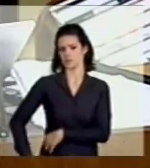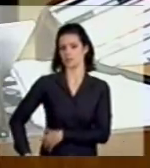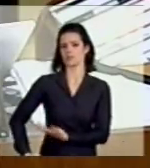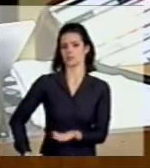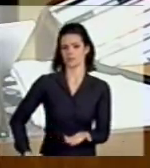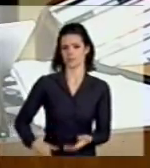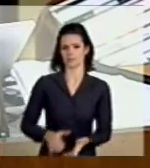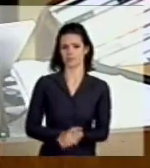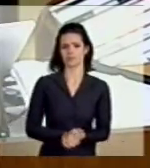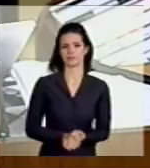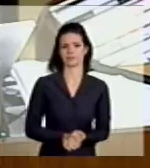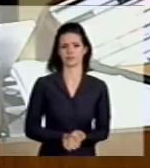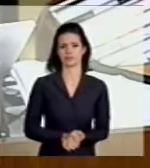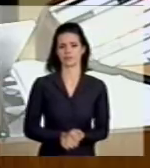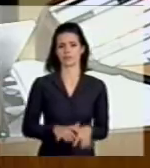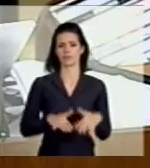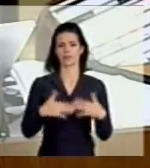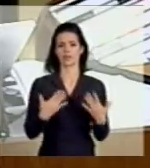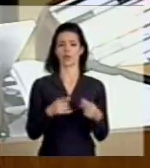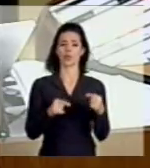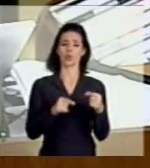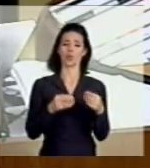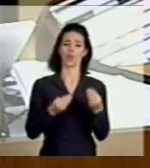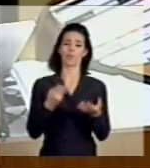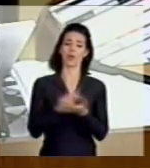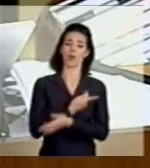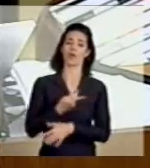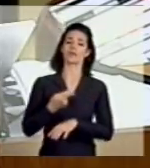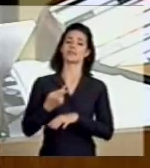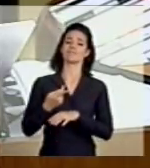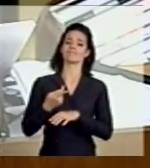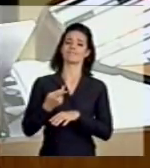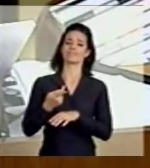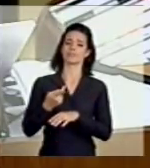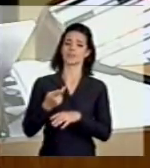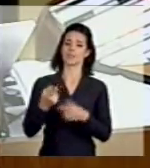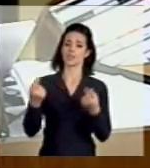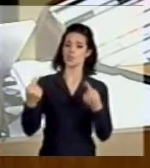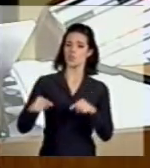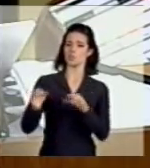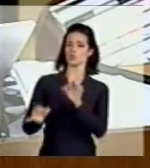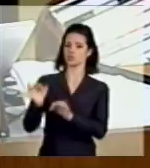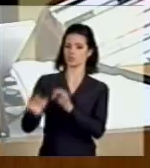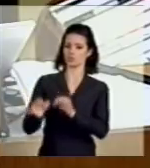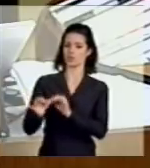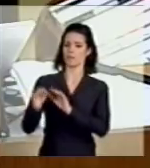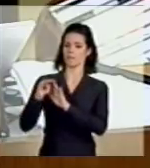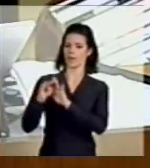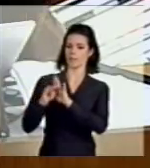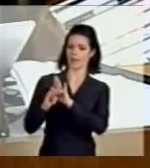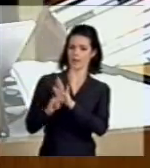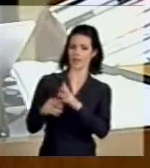disseminação das lides repetitivas no cenário jurídico nacional atual e da possibilidade de sua solução por meio de